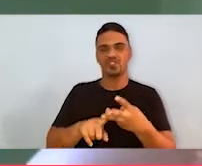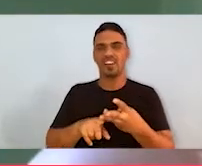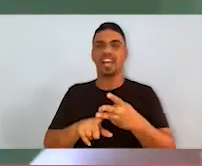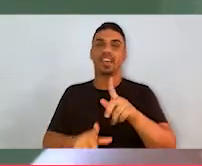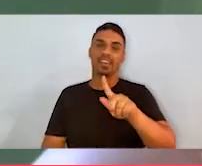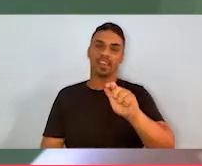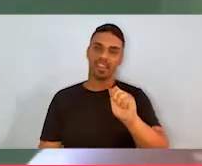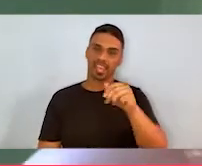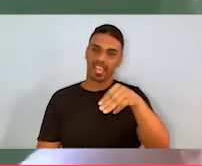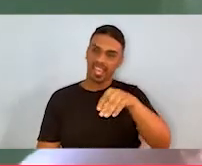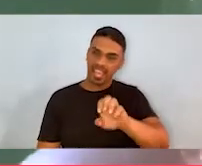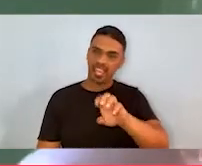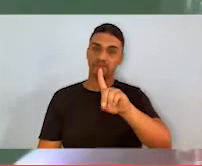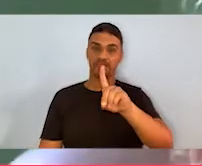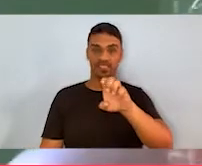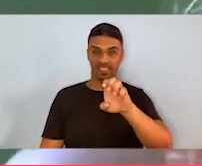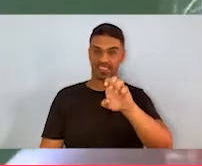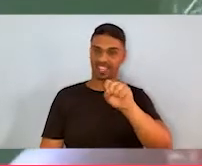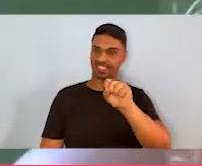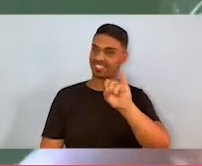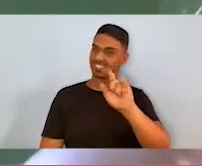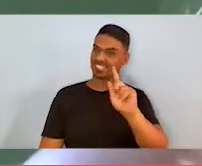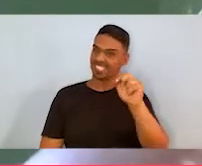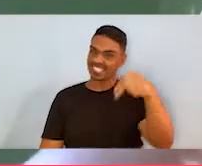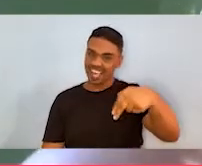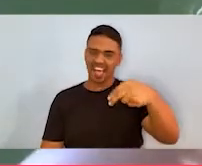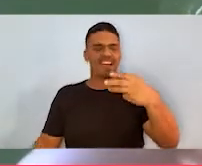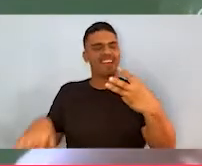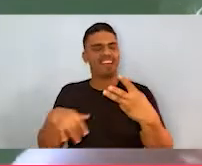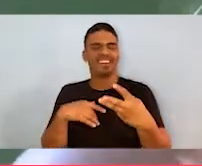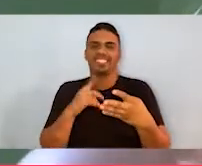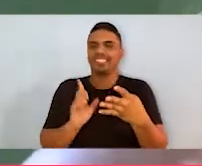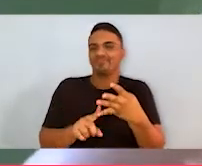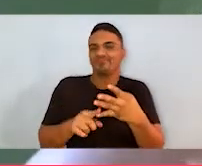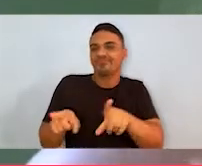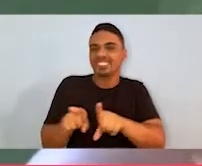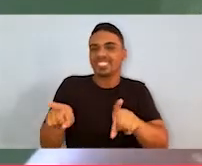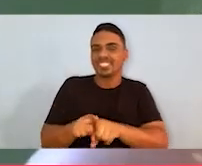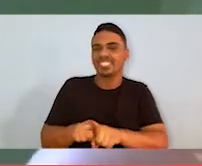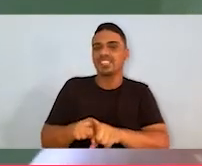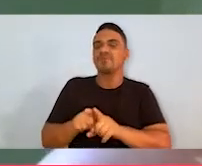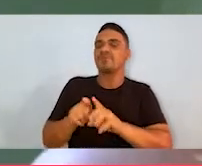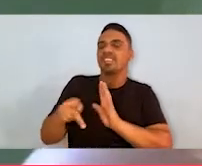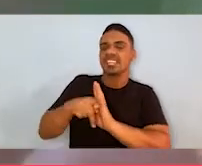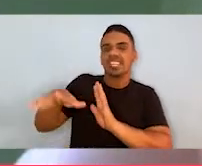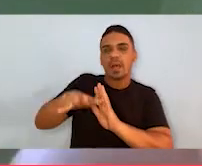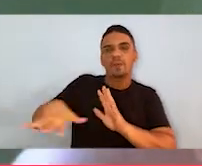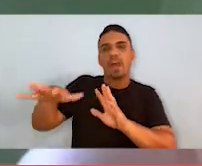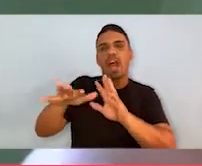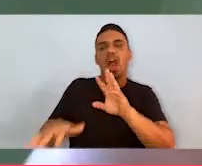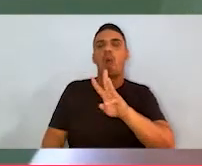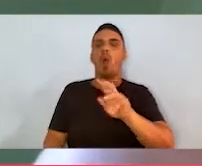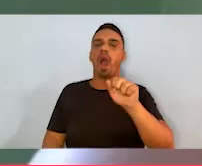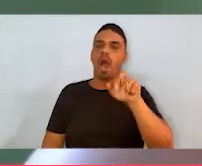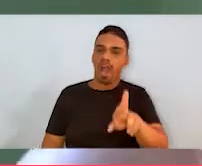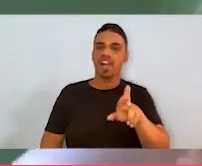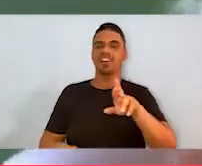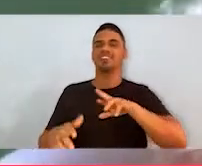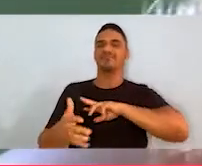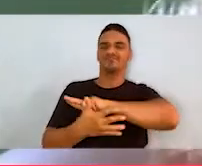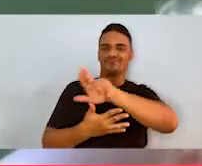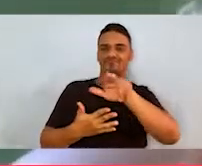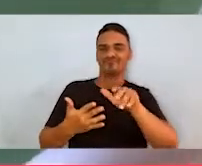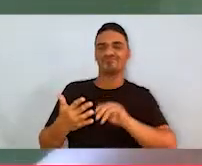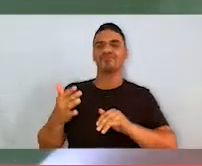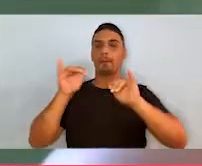game design, um pouquinho da parte de UI, um pouquinho de marketing, essas